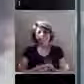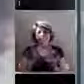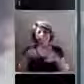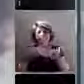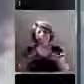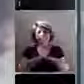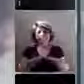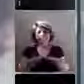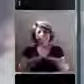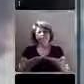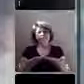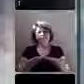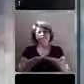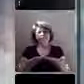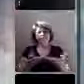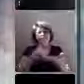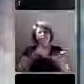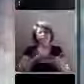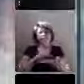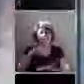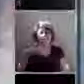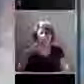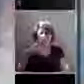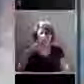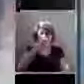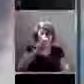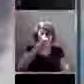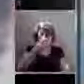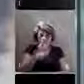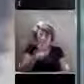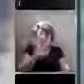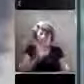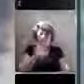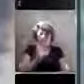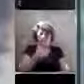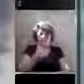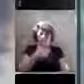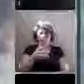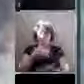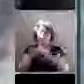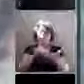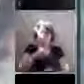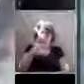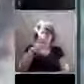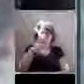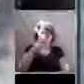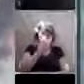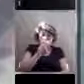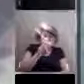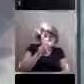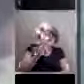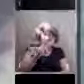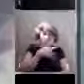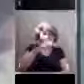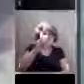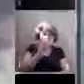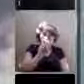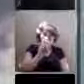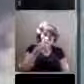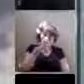Ok, eu já estou lá na página 56. Na página 56, quando você fala